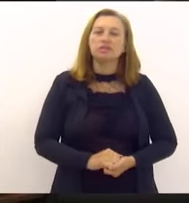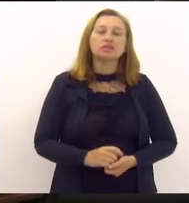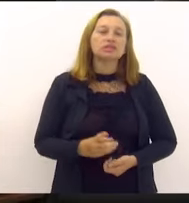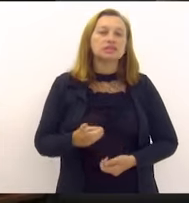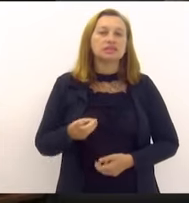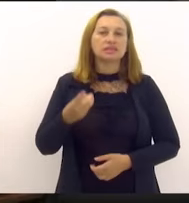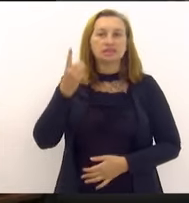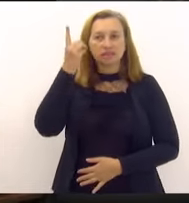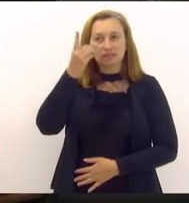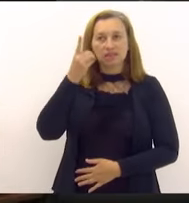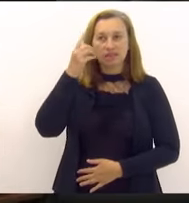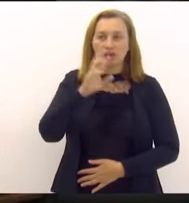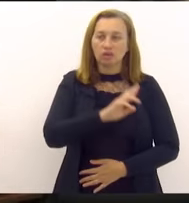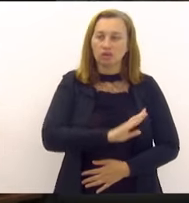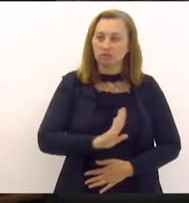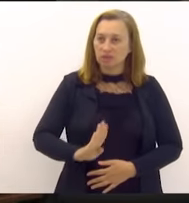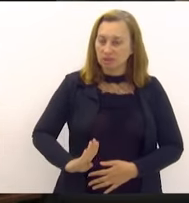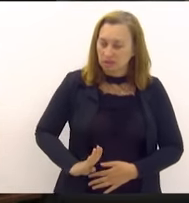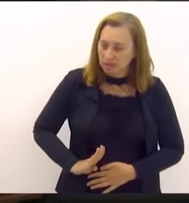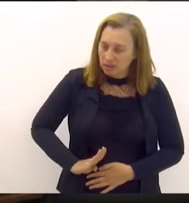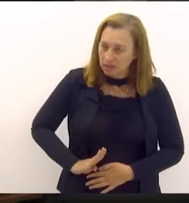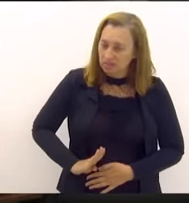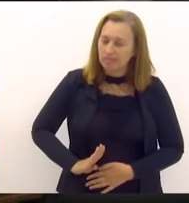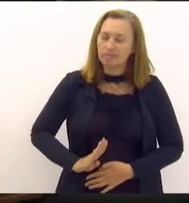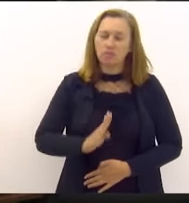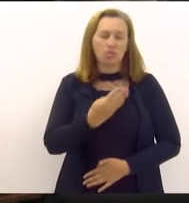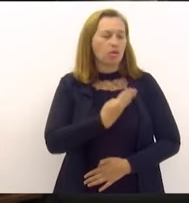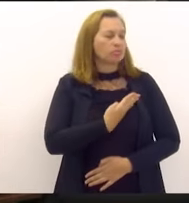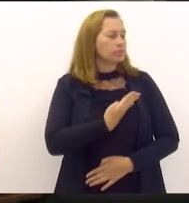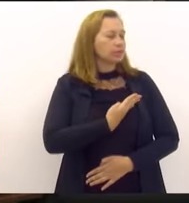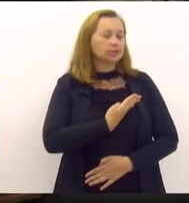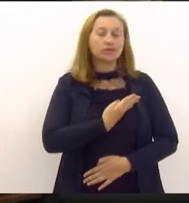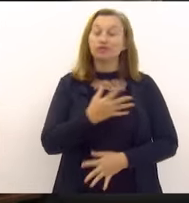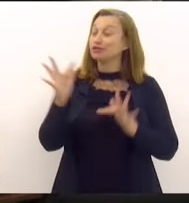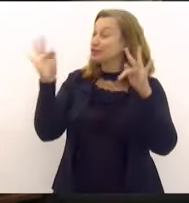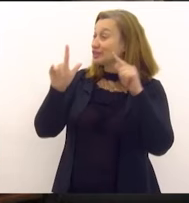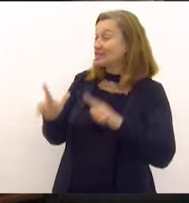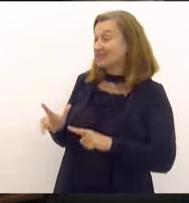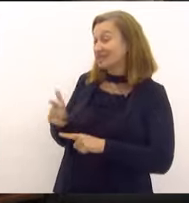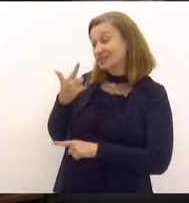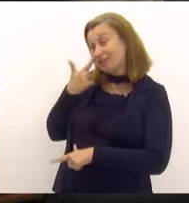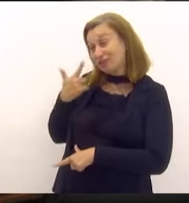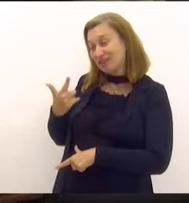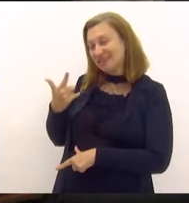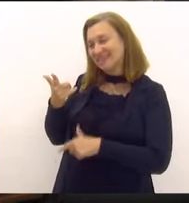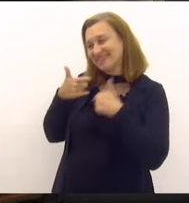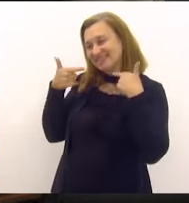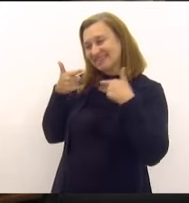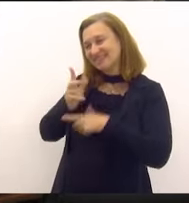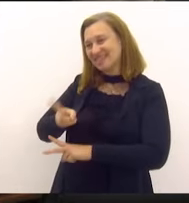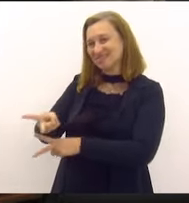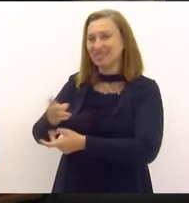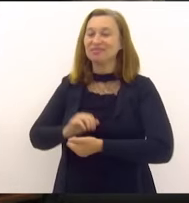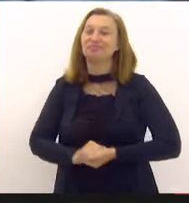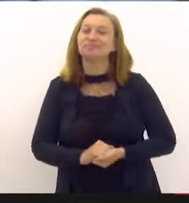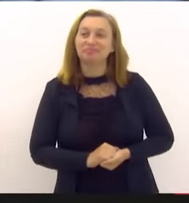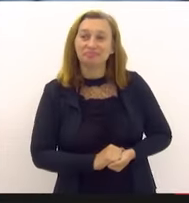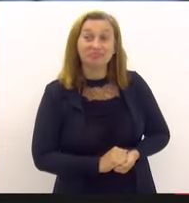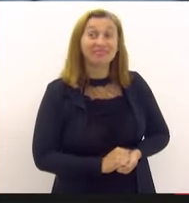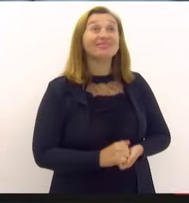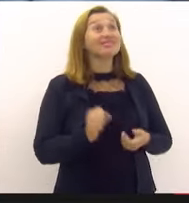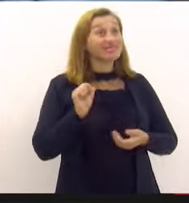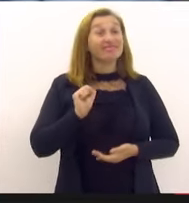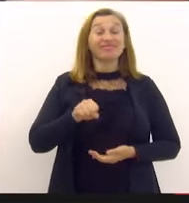Deputado Rodrigo Bacelar, meu companheiro. Prazer vê-lo, muito bem aí, sempre sorridente.